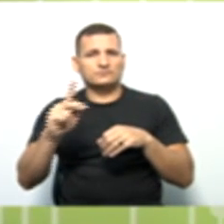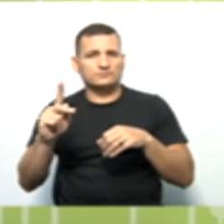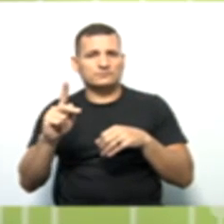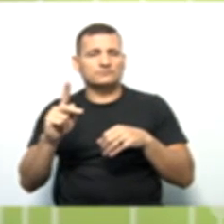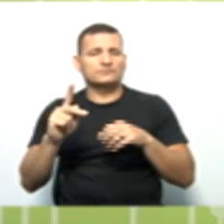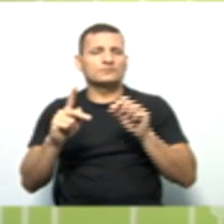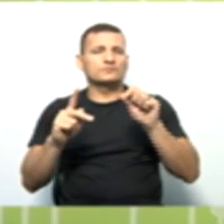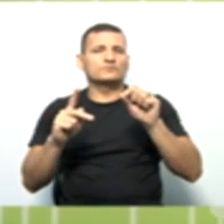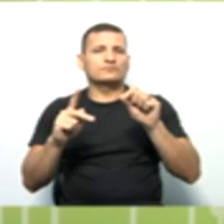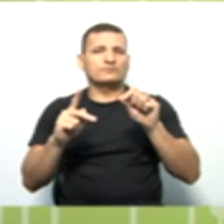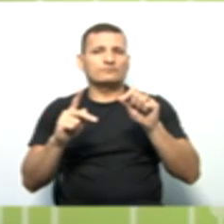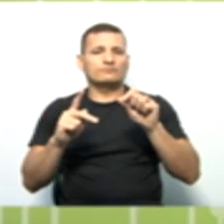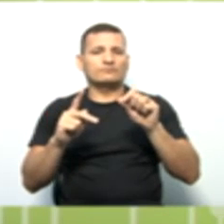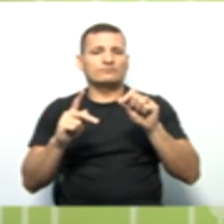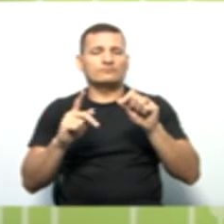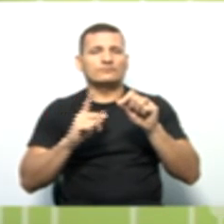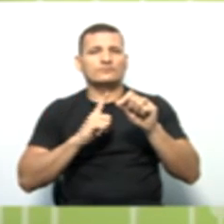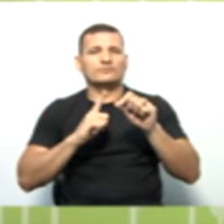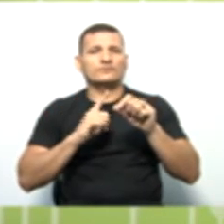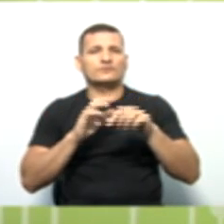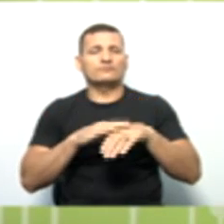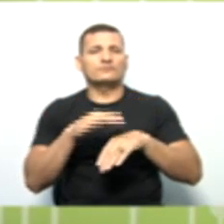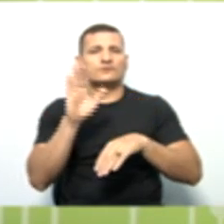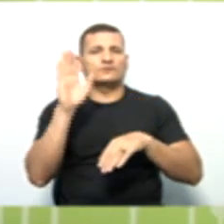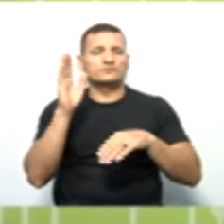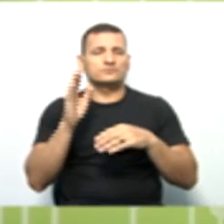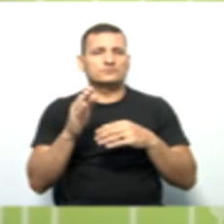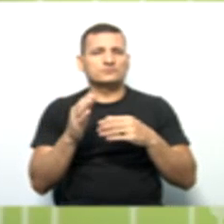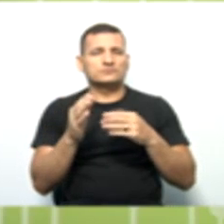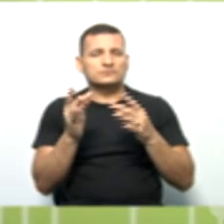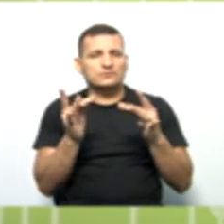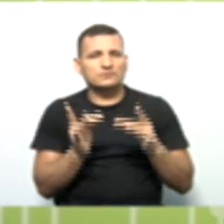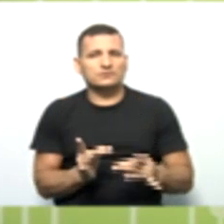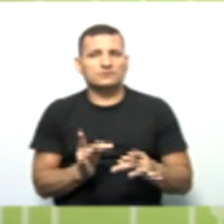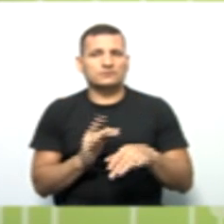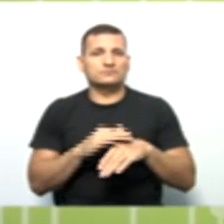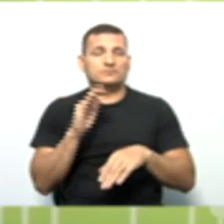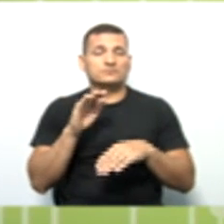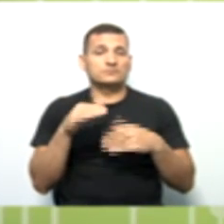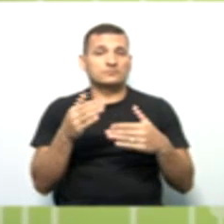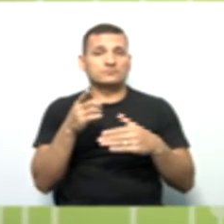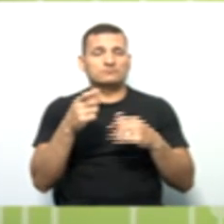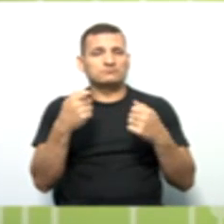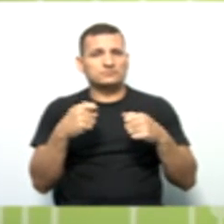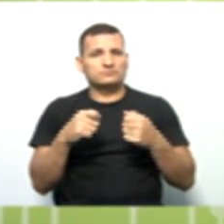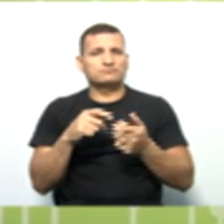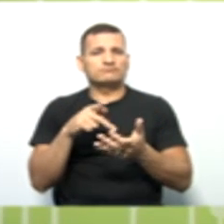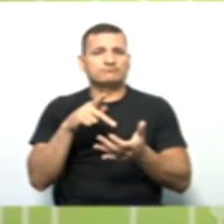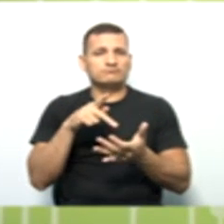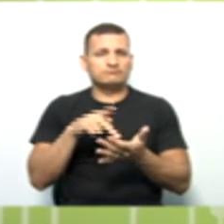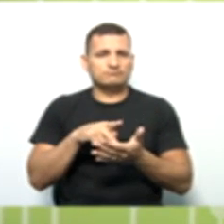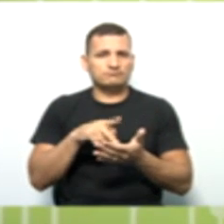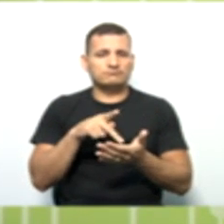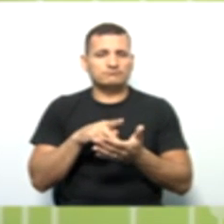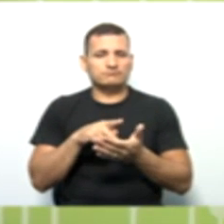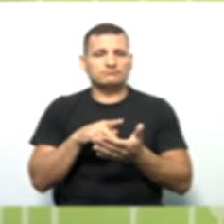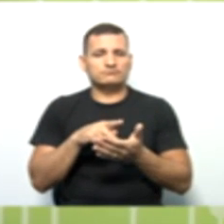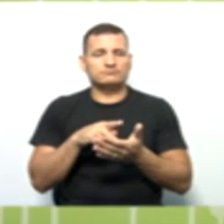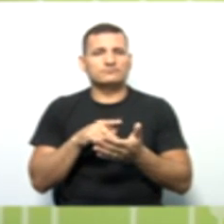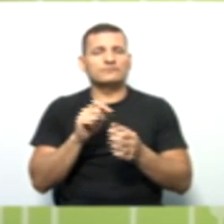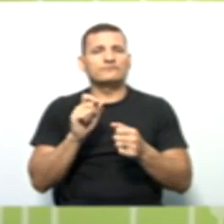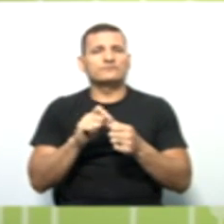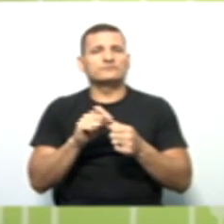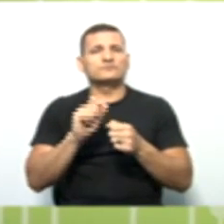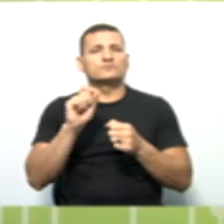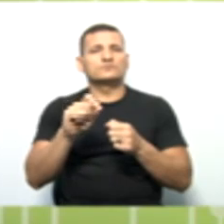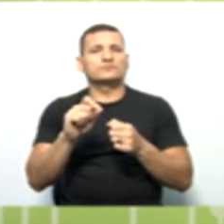engloba muito mais riqueza de detalhes, tá bom, gente? Então você precisa realmente fazer, a gente chama de abstração,